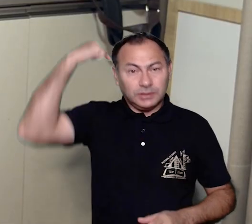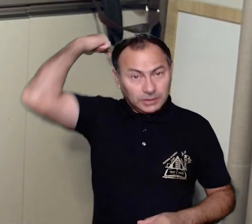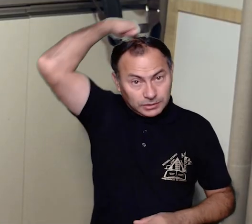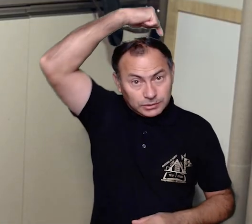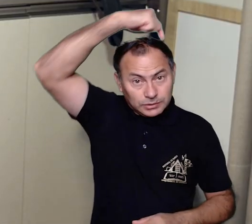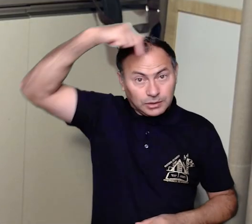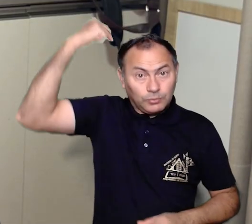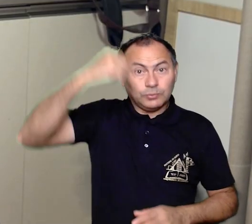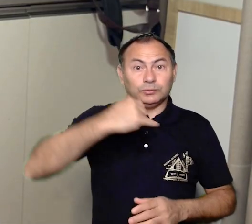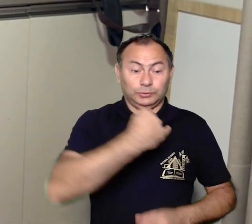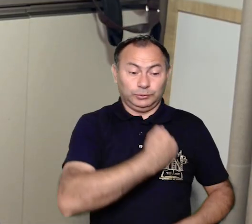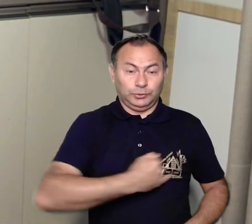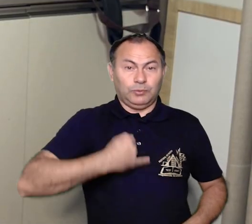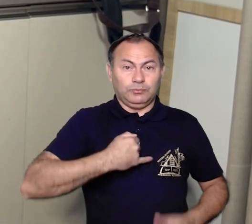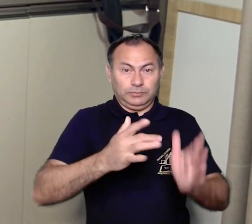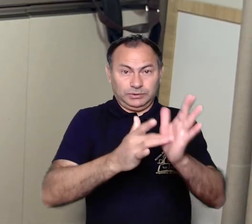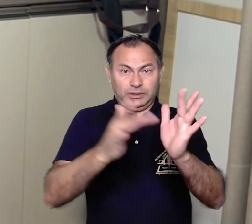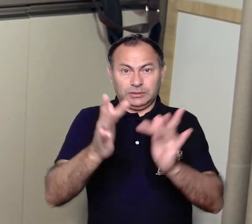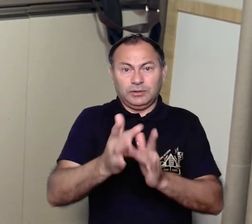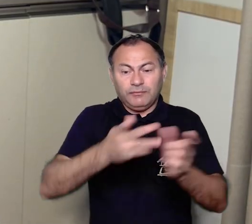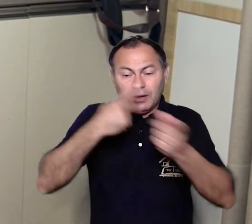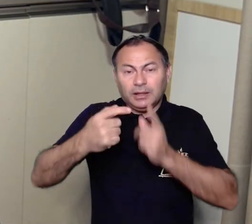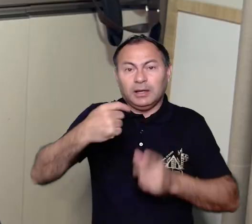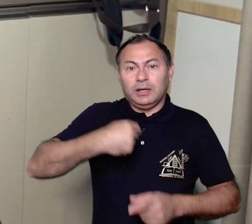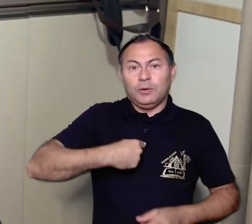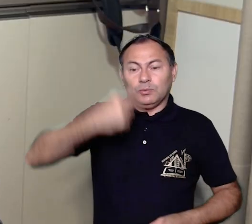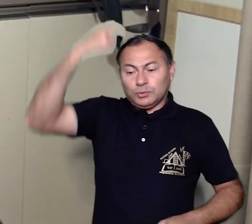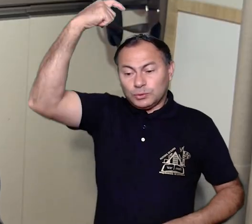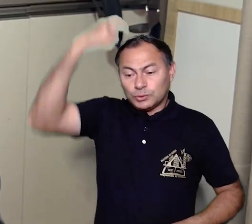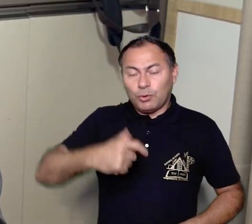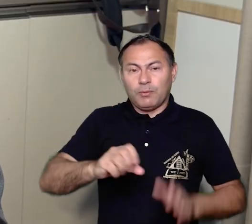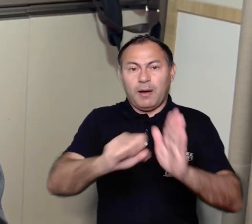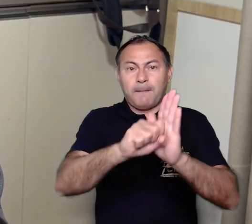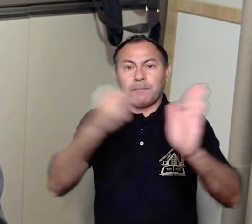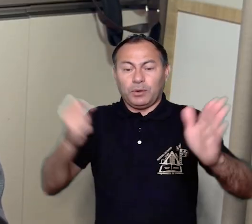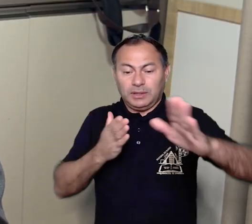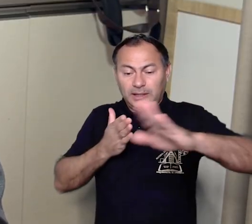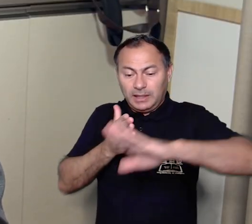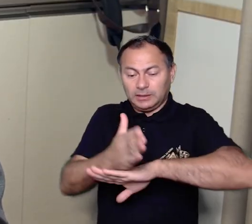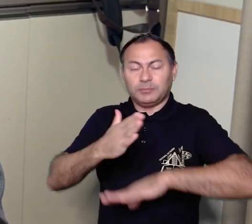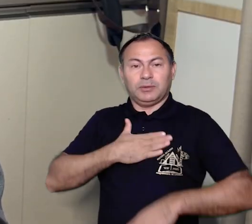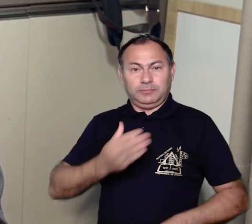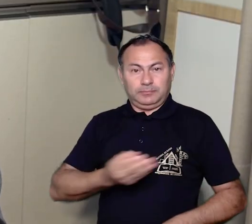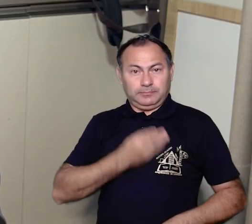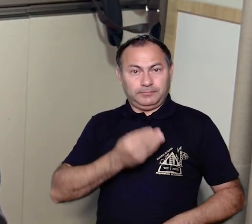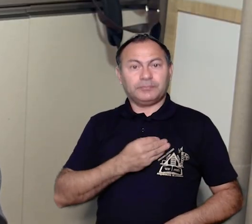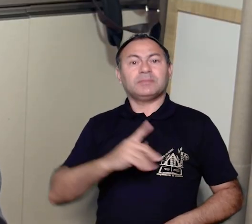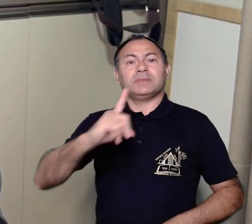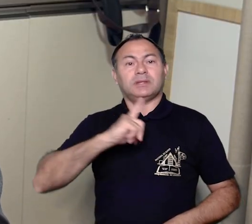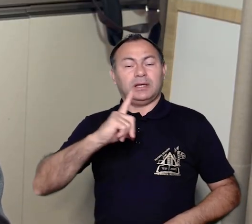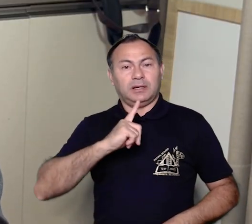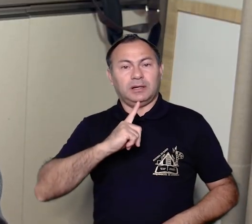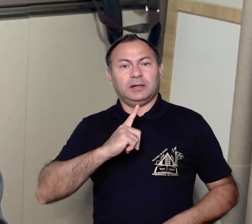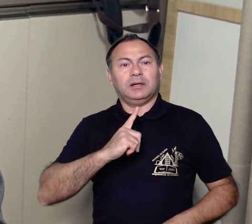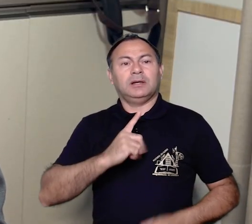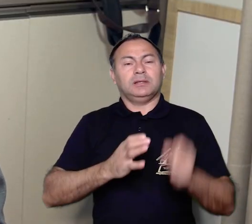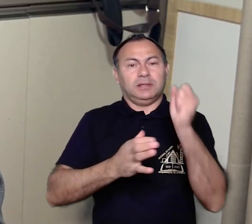São João, quando Jesus diz: eu sou a porta. Quem entra por mim